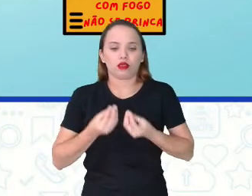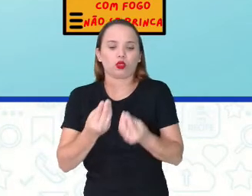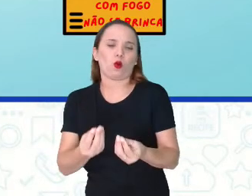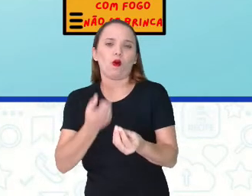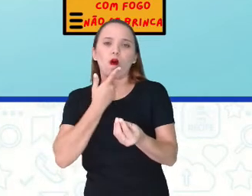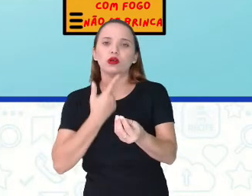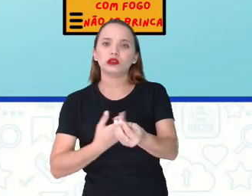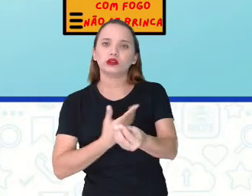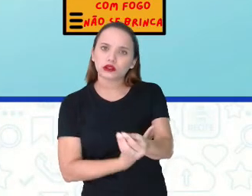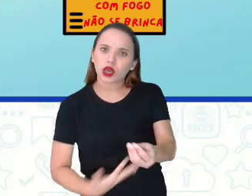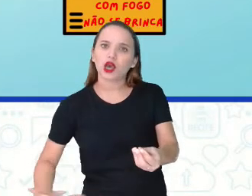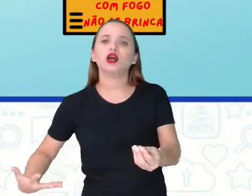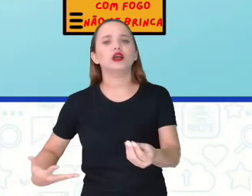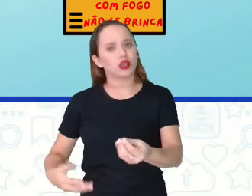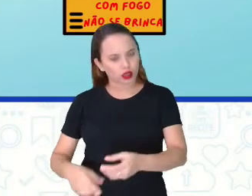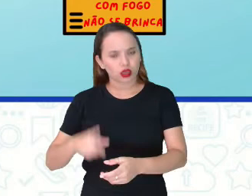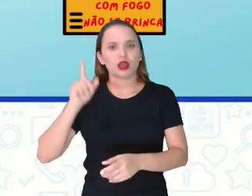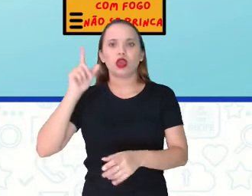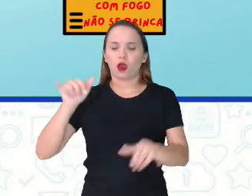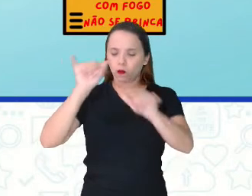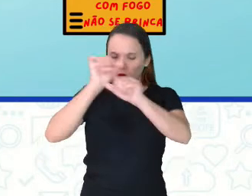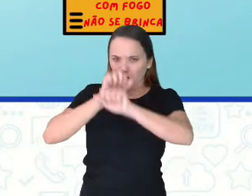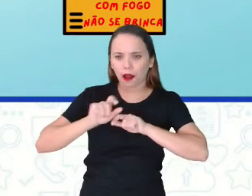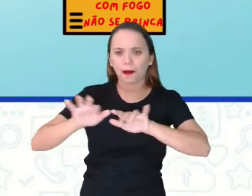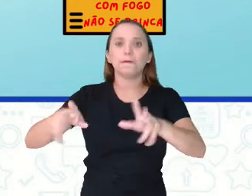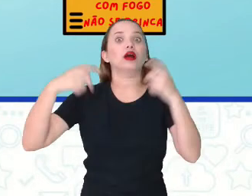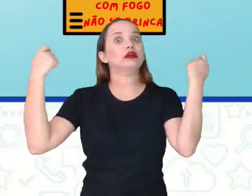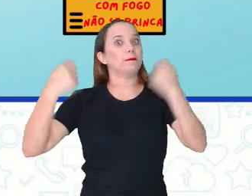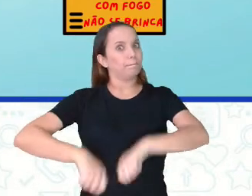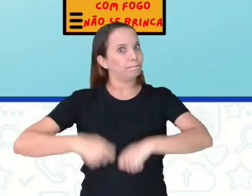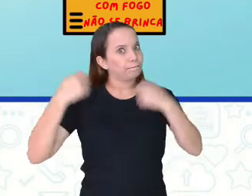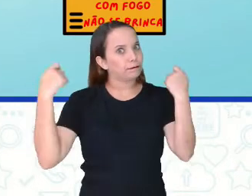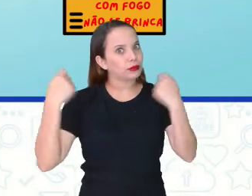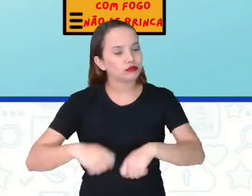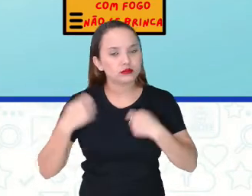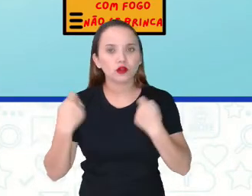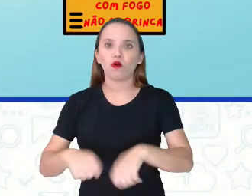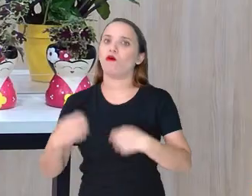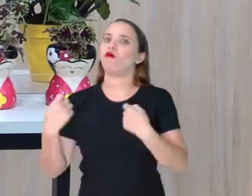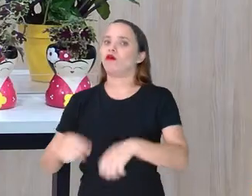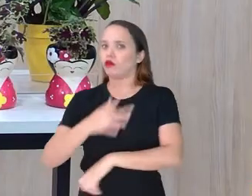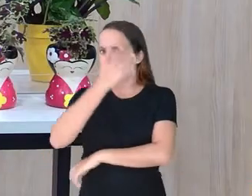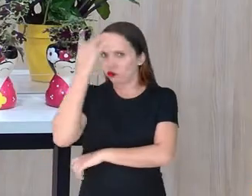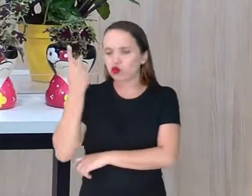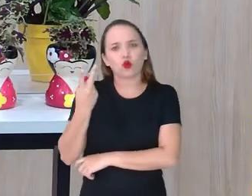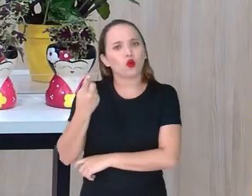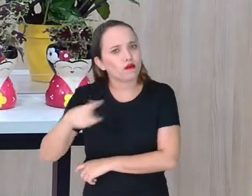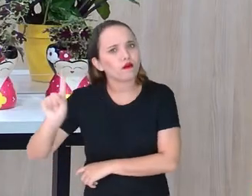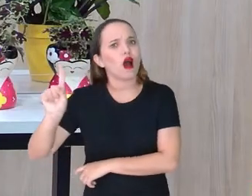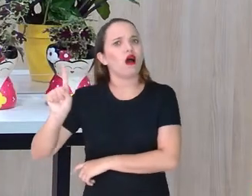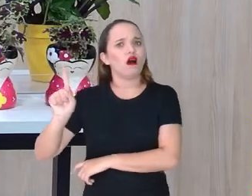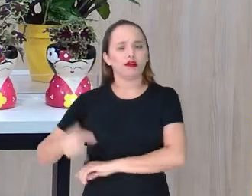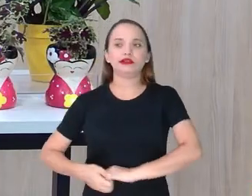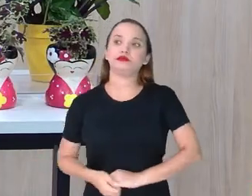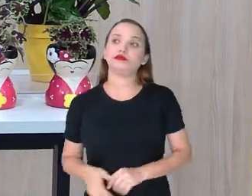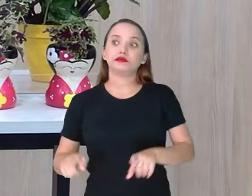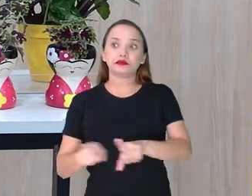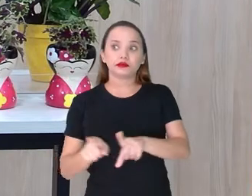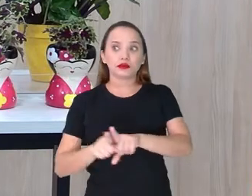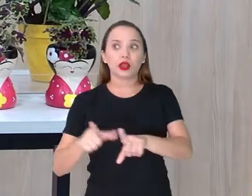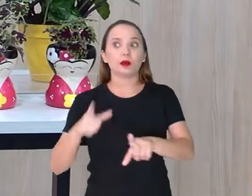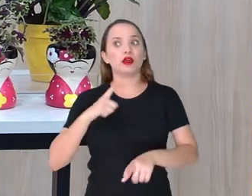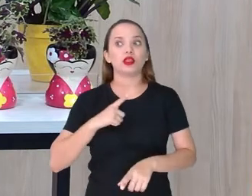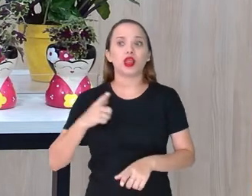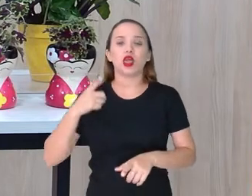está precisando realmente que as pessoas vá doar. Em relação a isso, nós temos também o combate